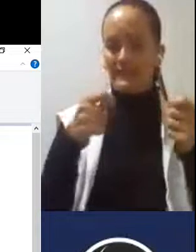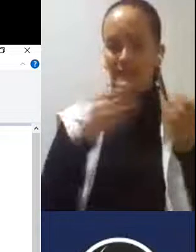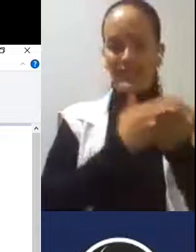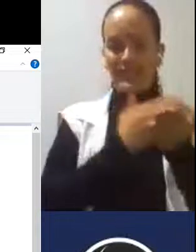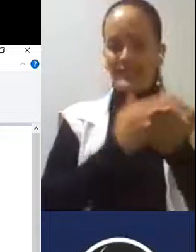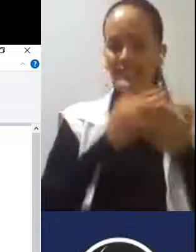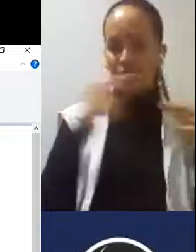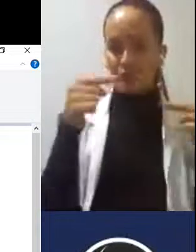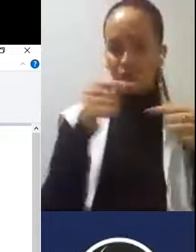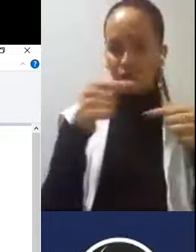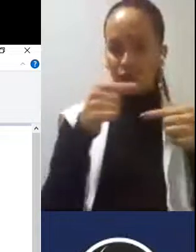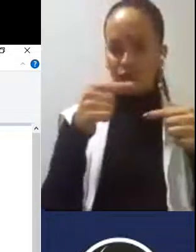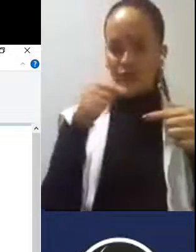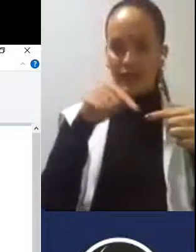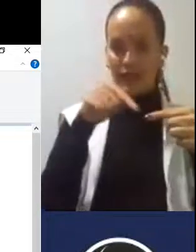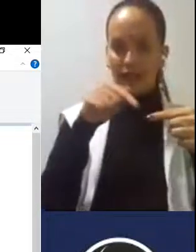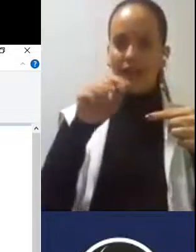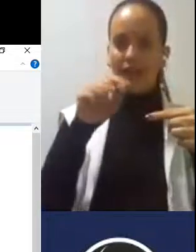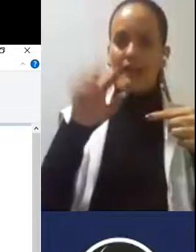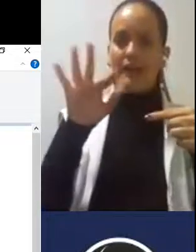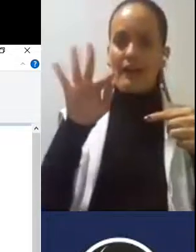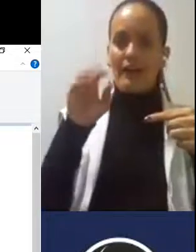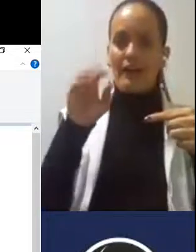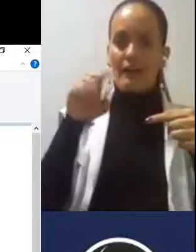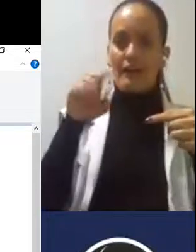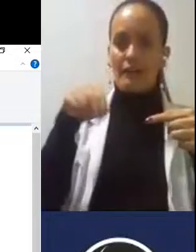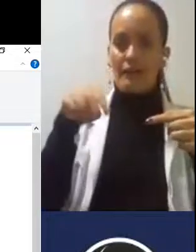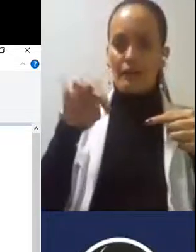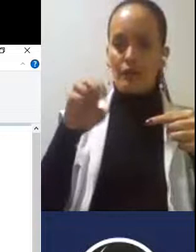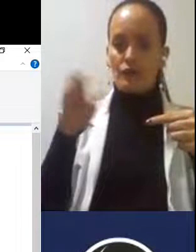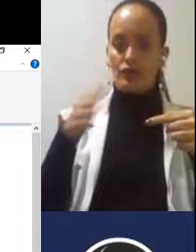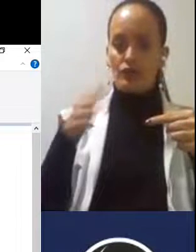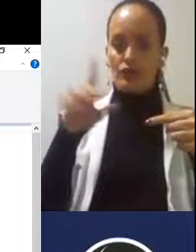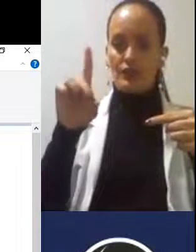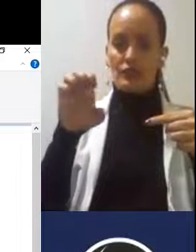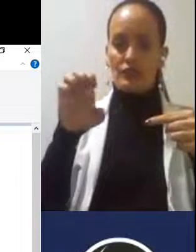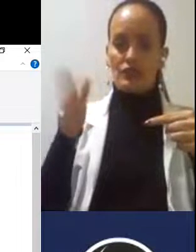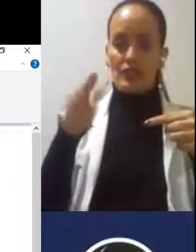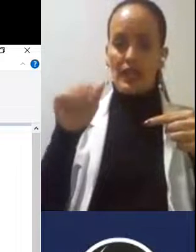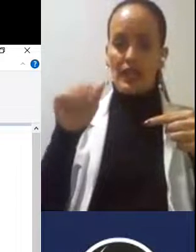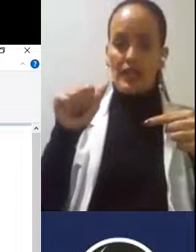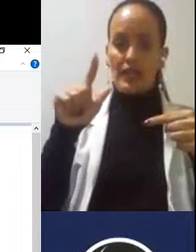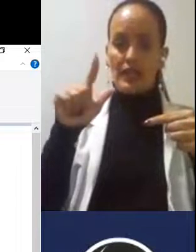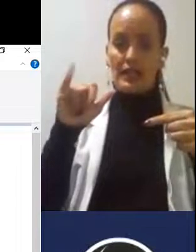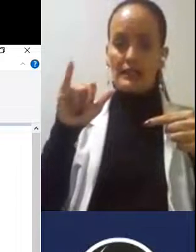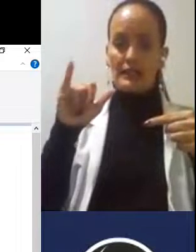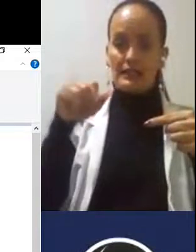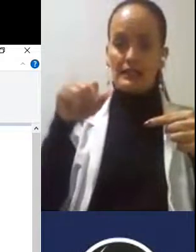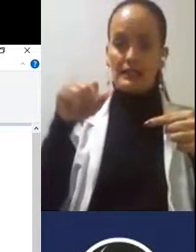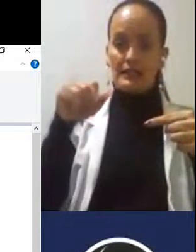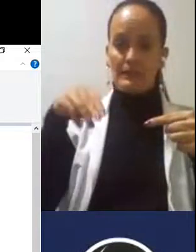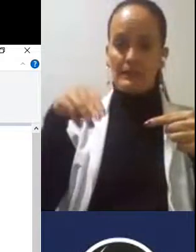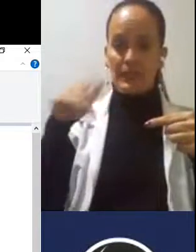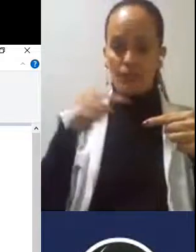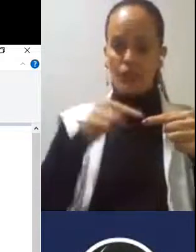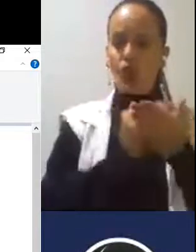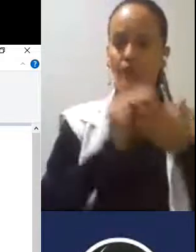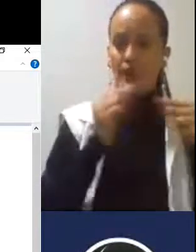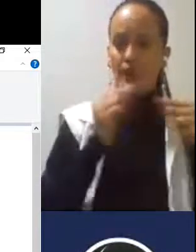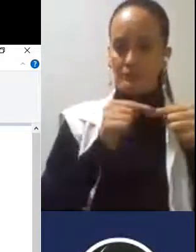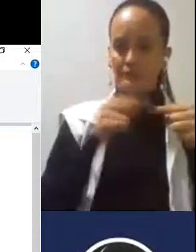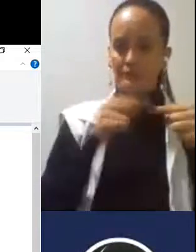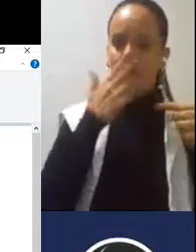fornecer os elétrons, e compartilhar o quê? O outro potencial aqui, ó, para ter diferença de potencial,